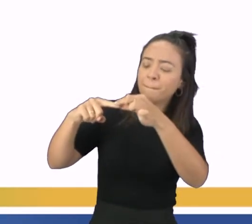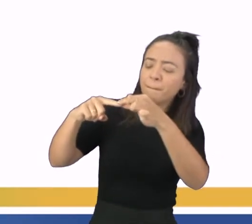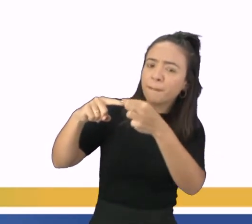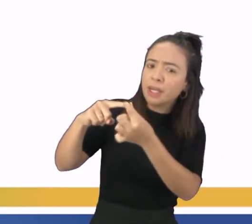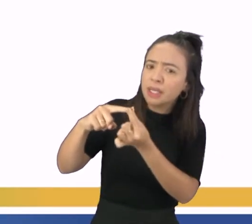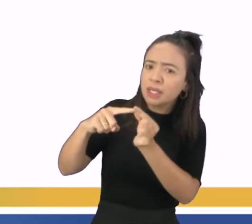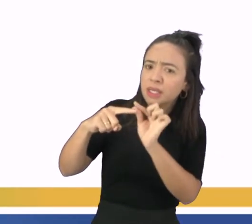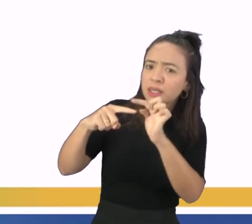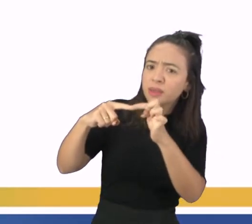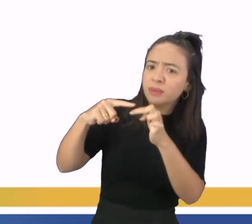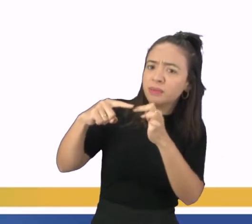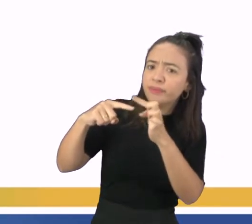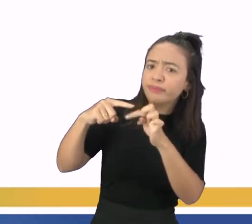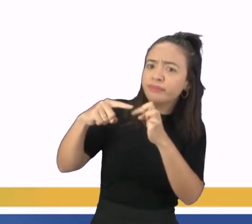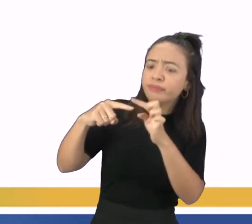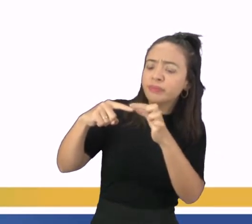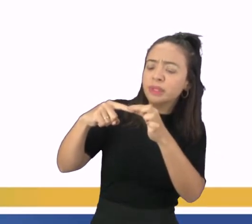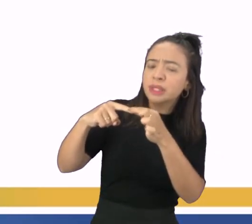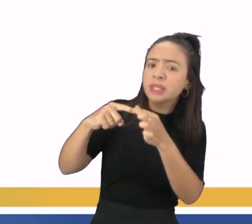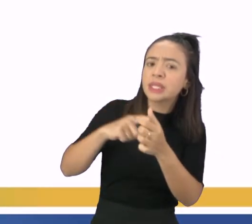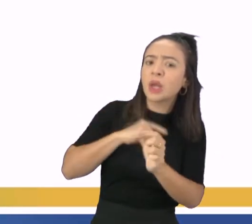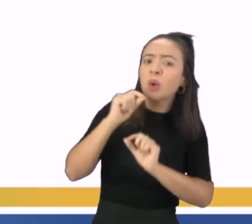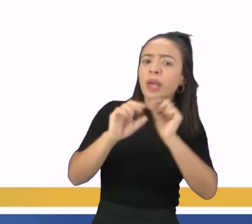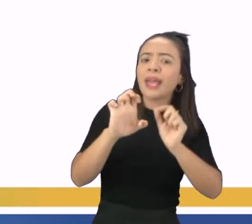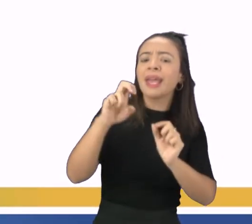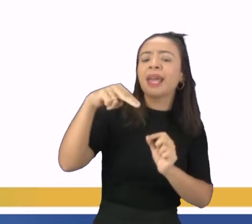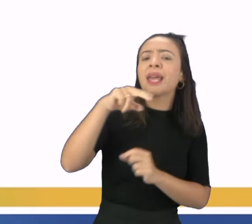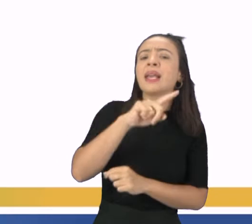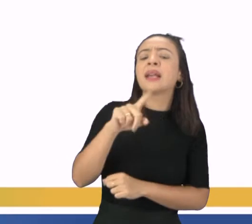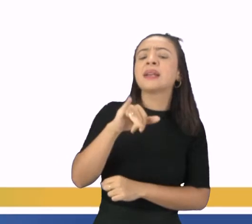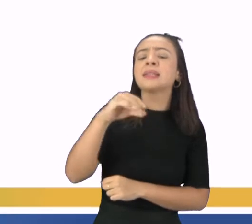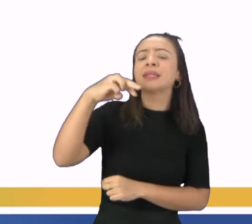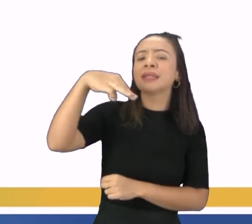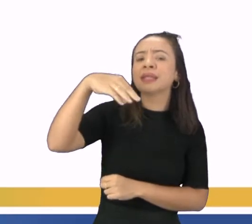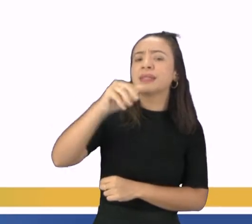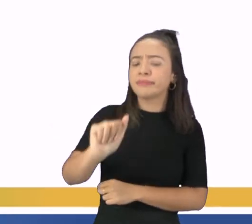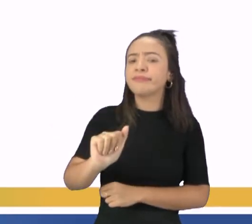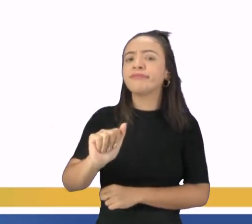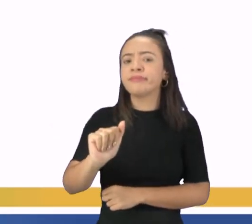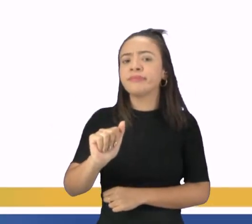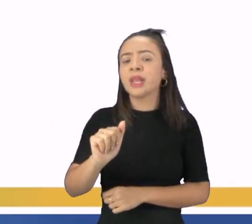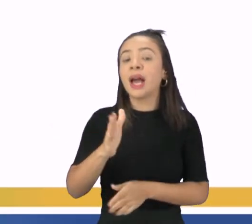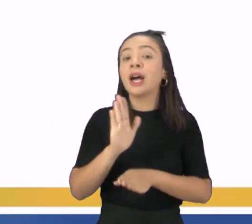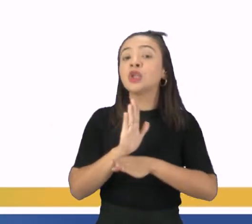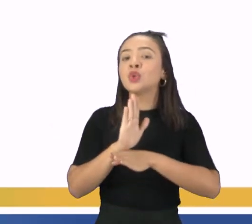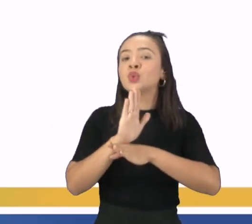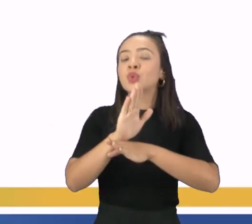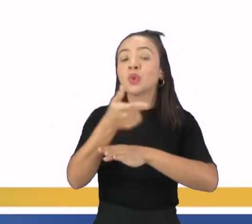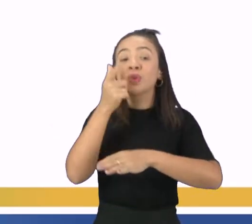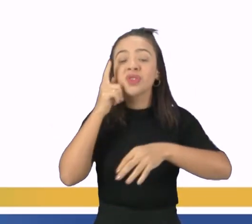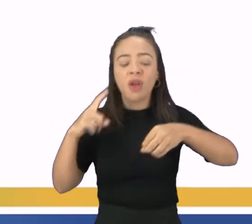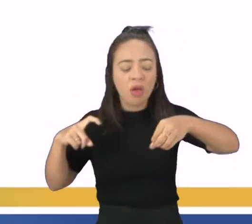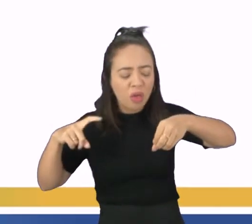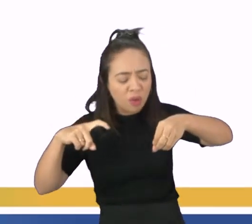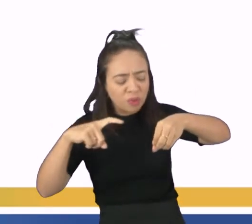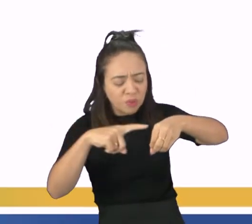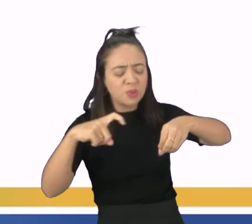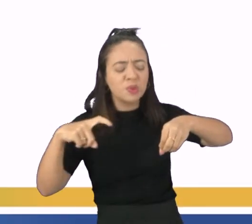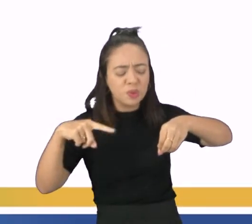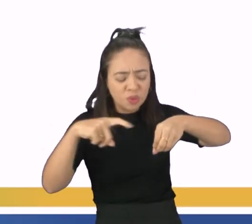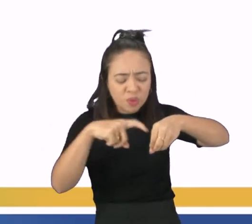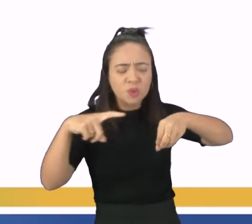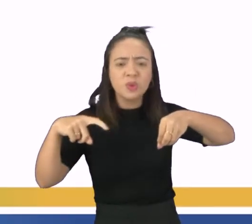ou da cabeça do espermatozoide, existem enzimas, né? Que vão ajudar, né, a facilitar que ele penetre o ovócito,